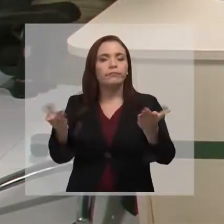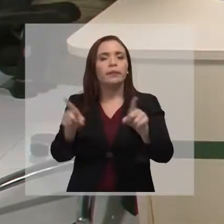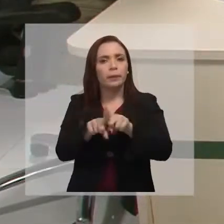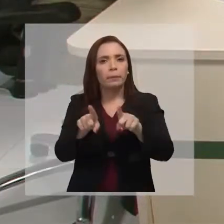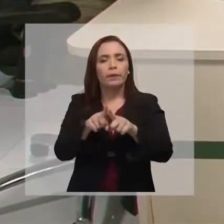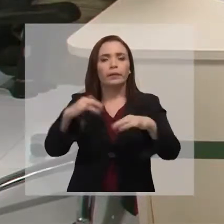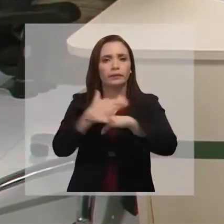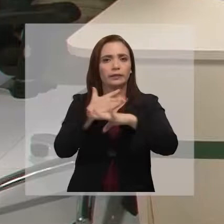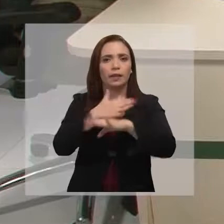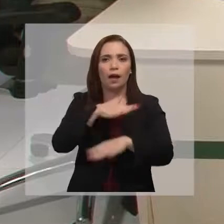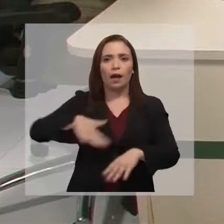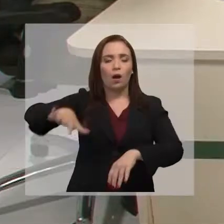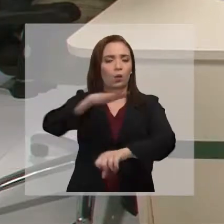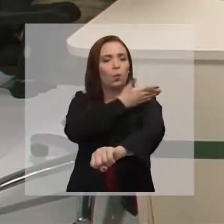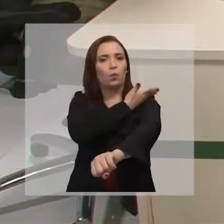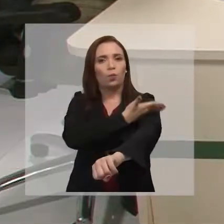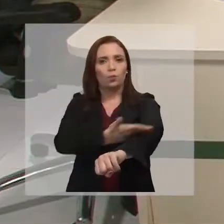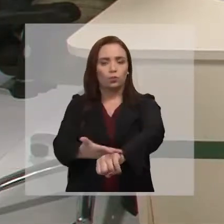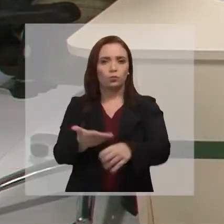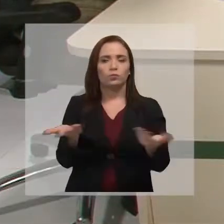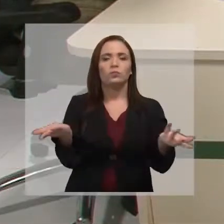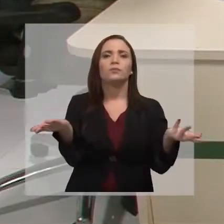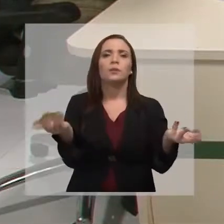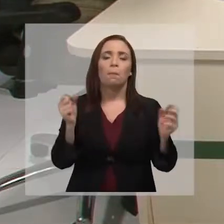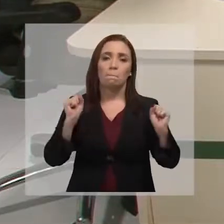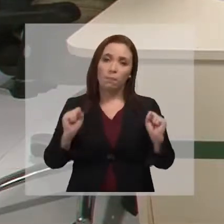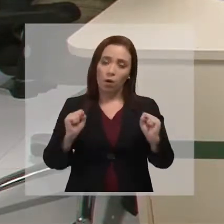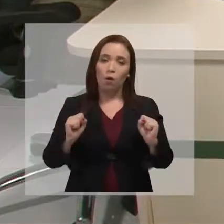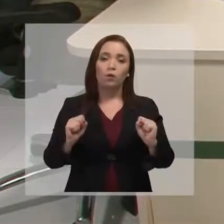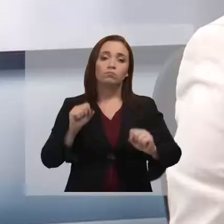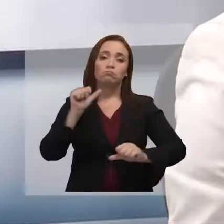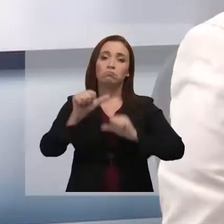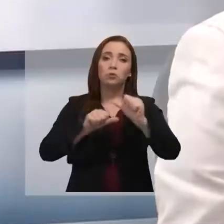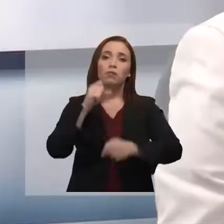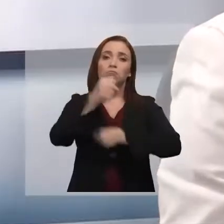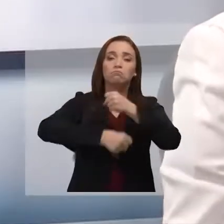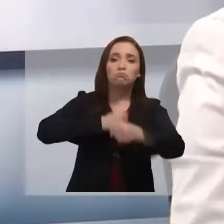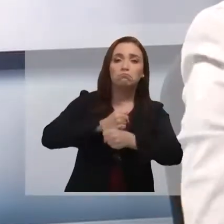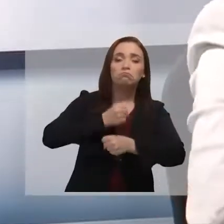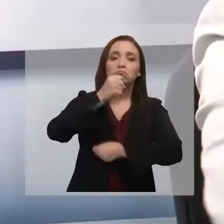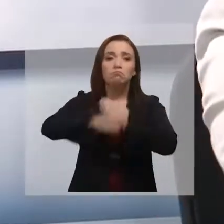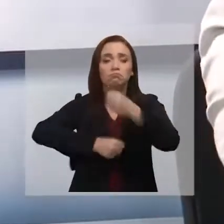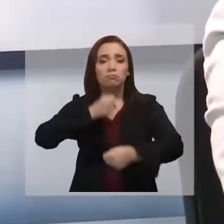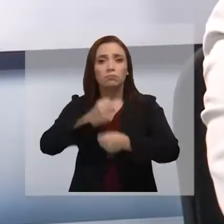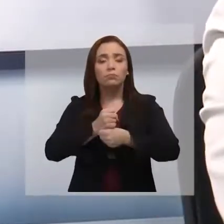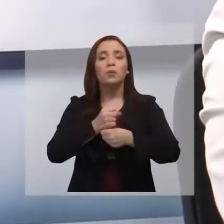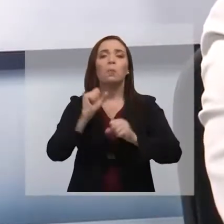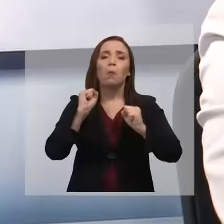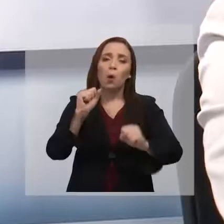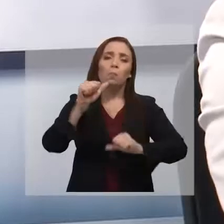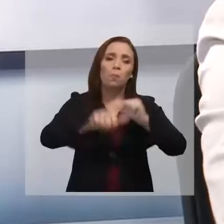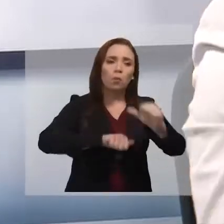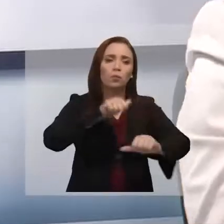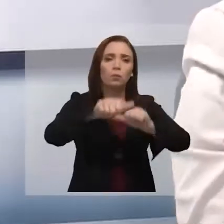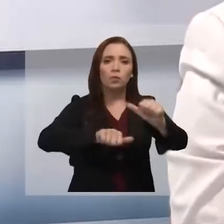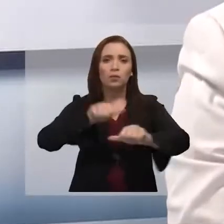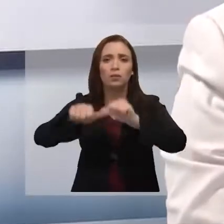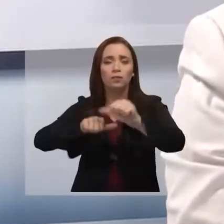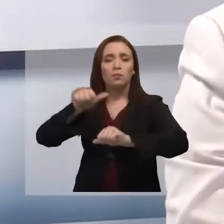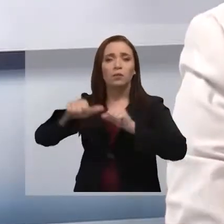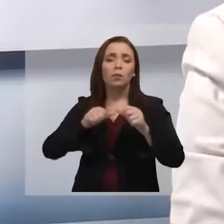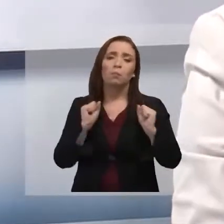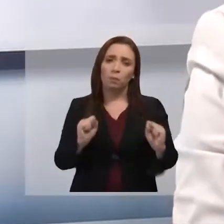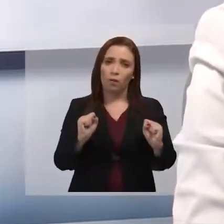costumes, você imagina que isso em 2 anos, né, Luiz Cláudio? Você que sabe muito bem disso, se muda, você imagina em anos atrás, como eu disse, do tempo da ficha